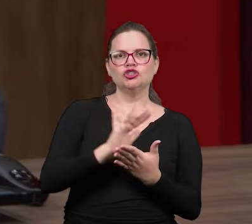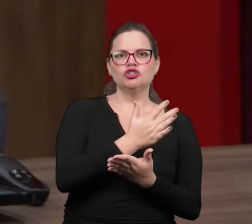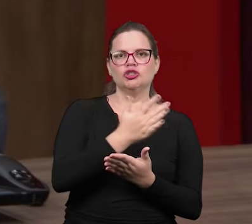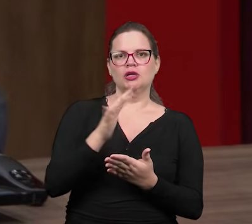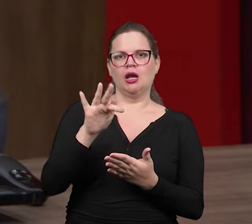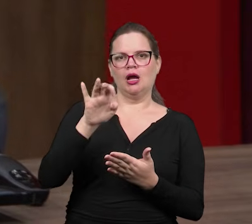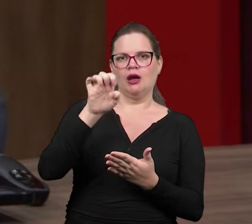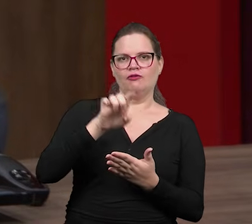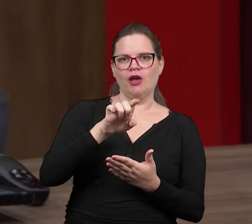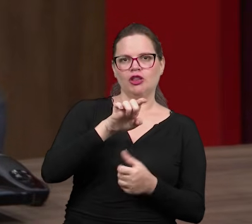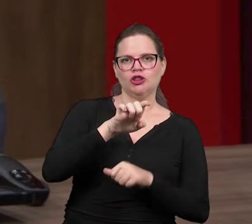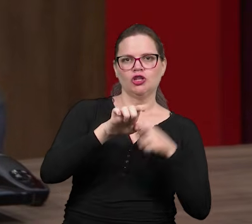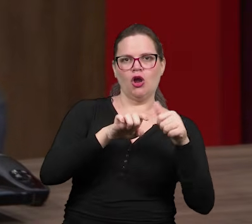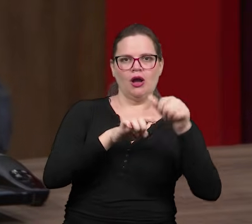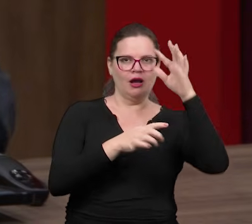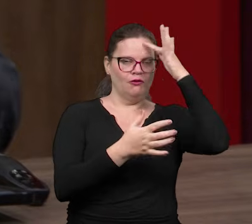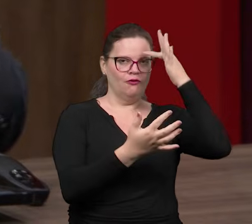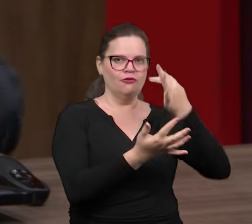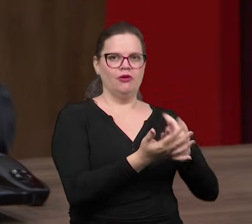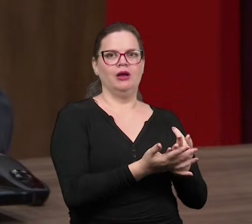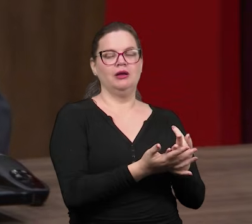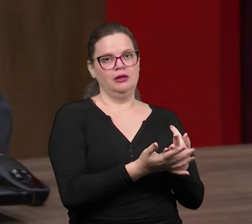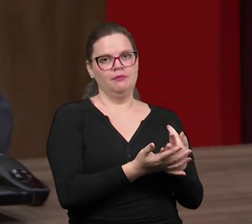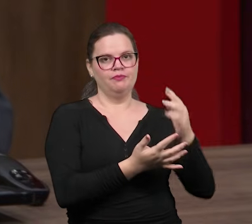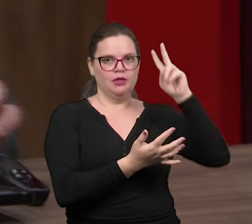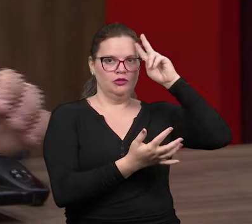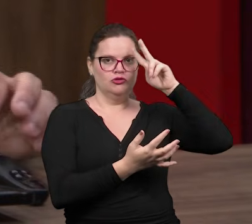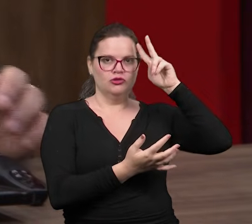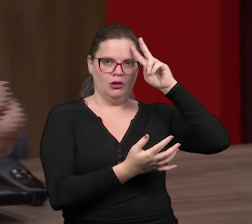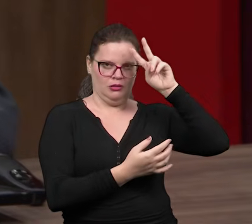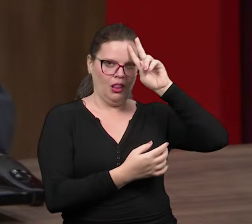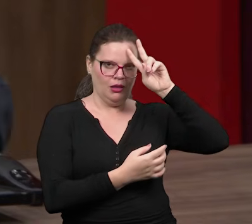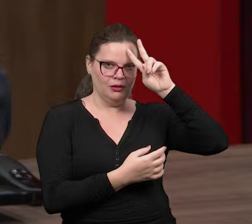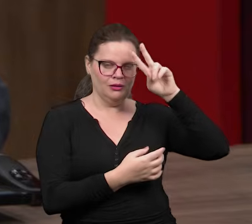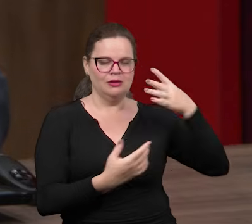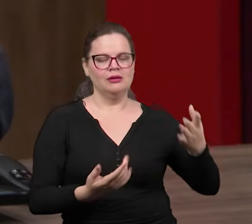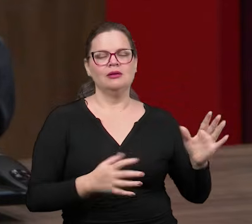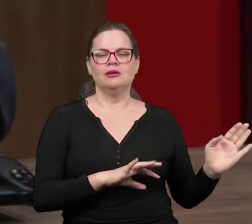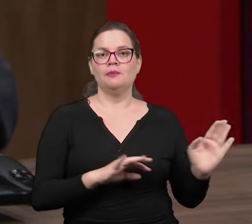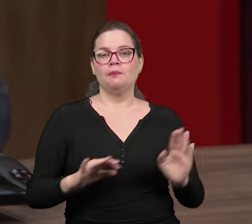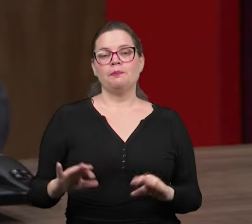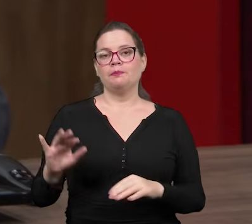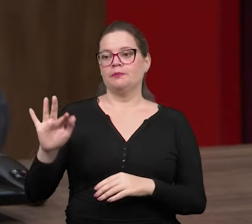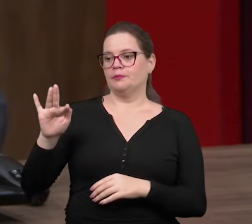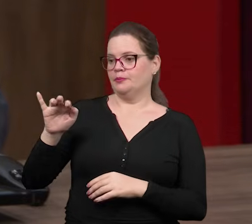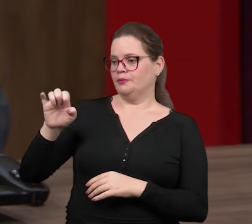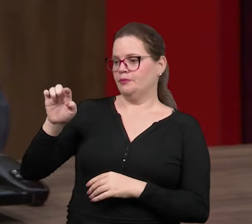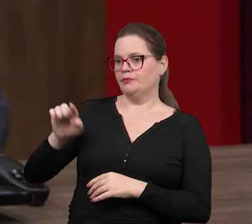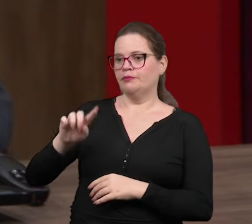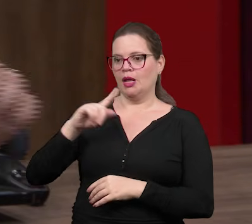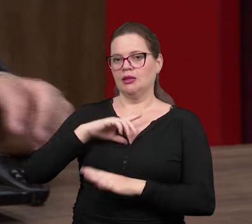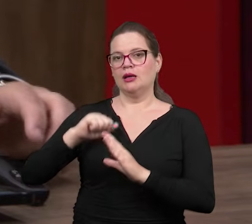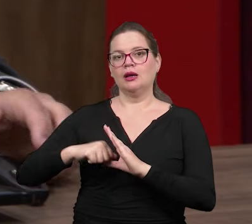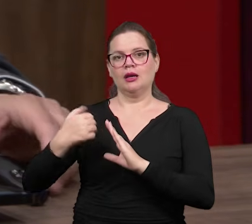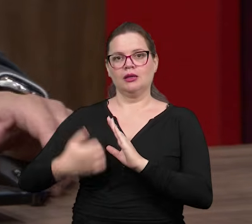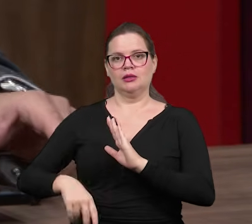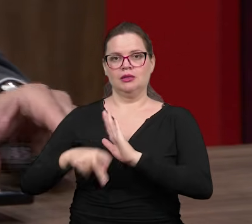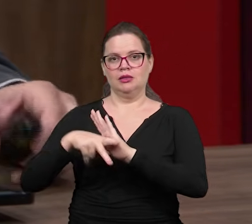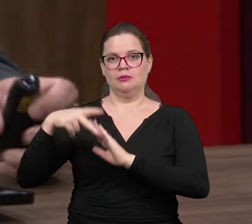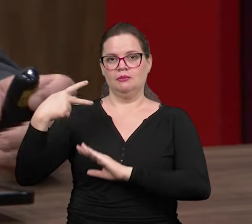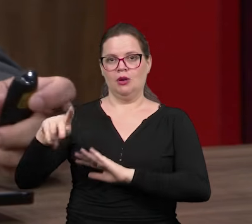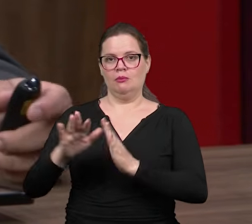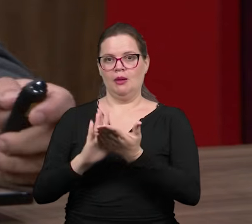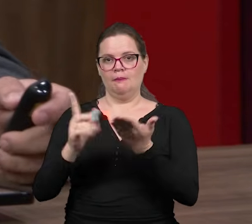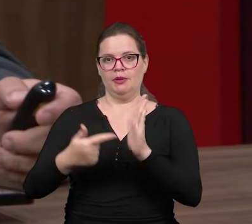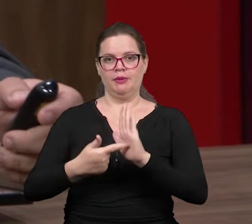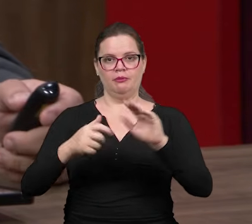verdadeira por uma fé histórica dentro daquilo que nós falamos no início. Então, a fé tem características estabelecidas na palavra. E nós vamos trazer